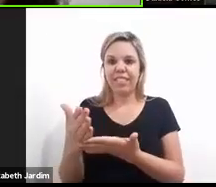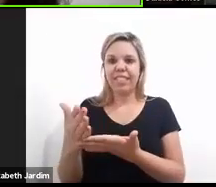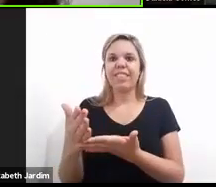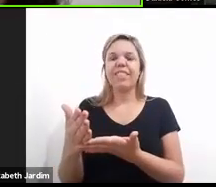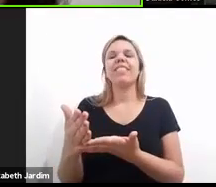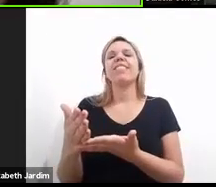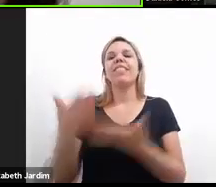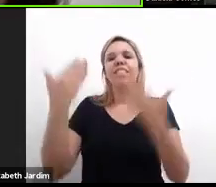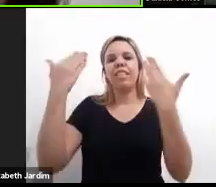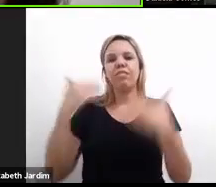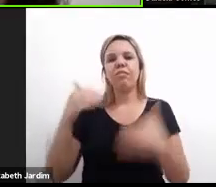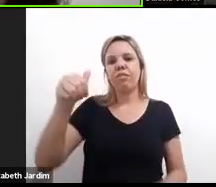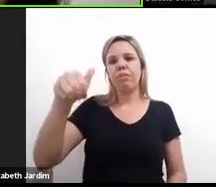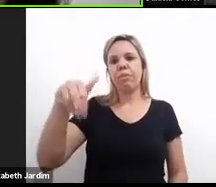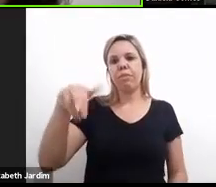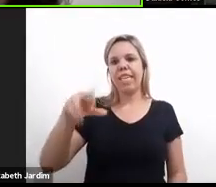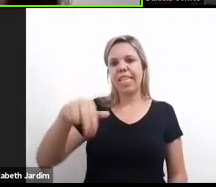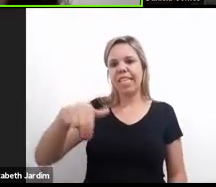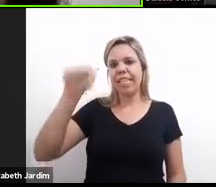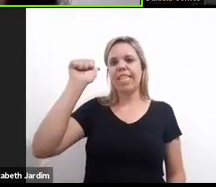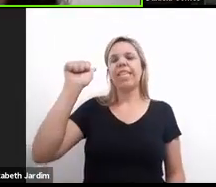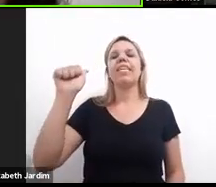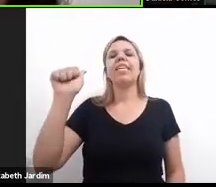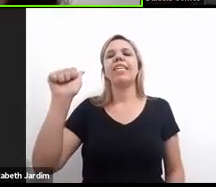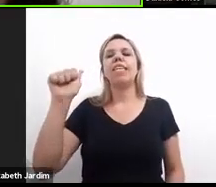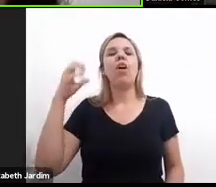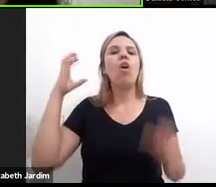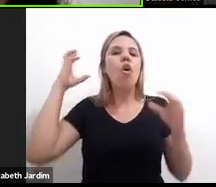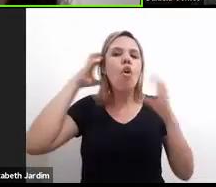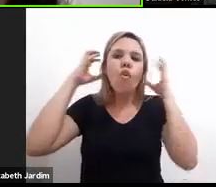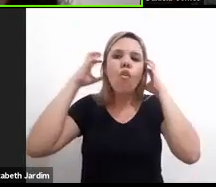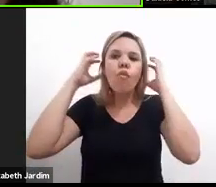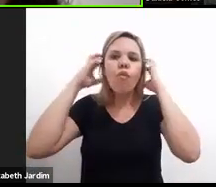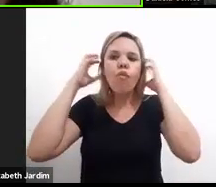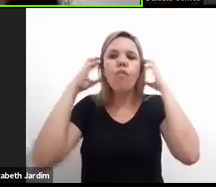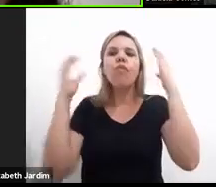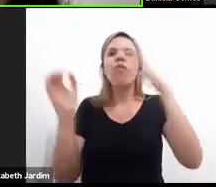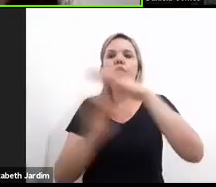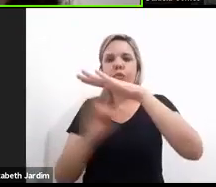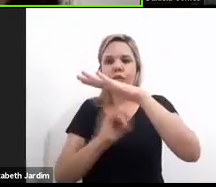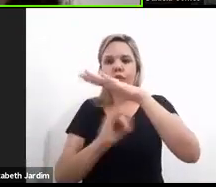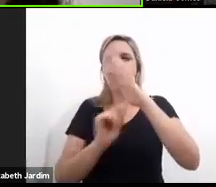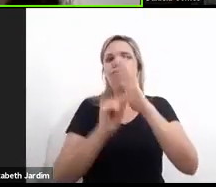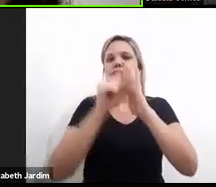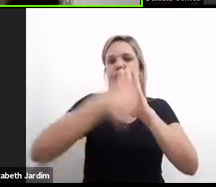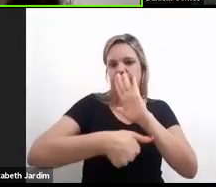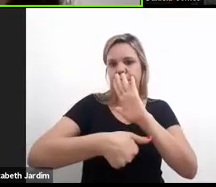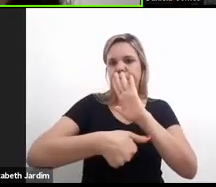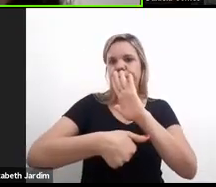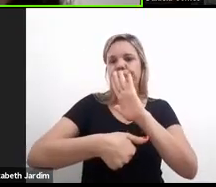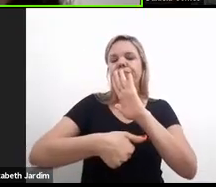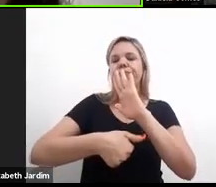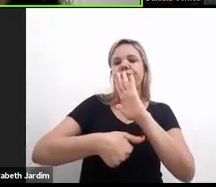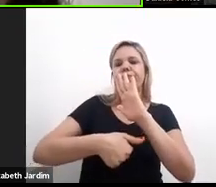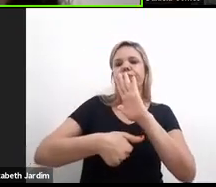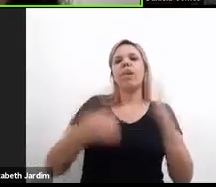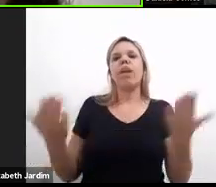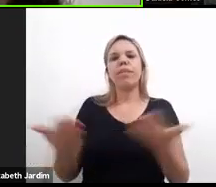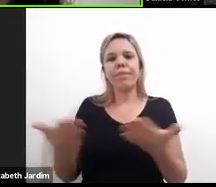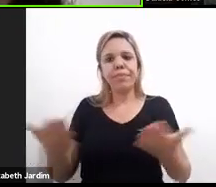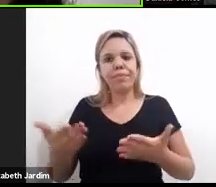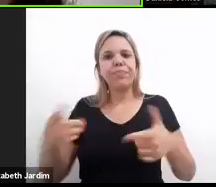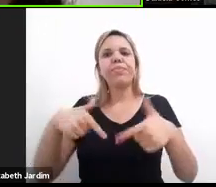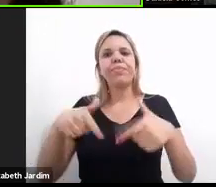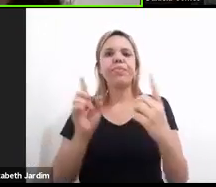a Mariana Porfírio, sou fonoaudióloga na Fundação Síndrome de Down e atualmente a gente